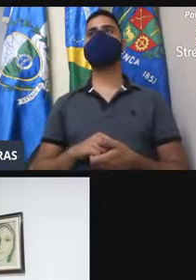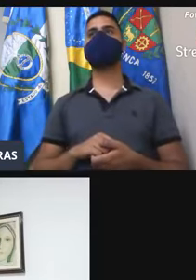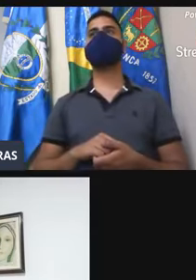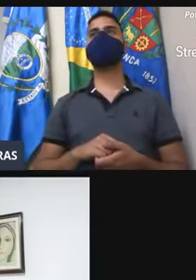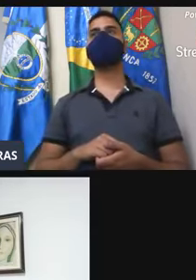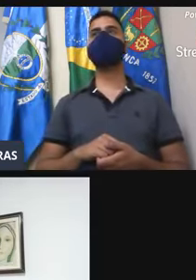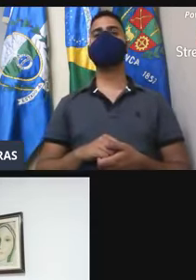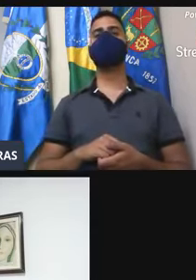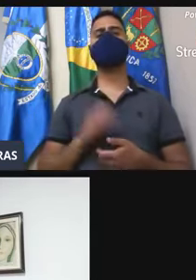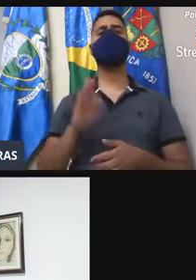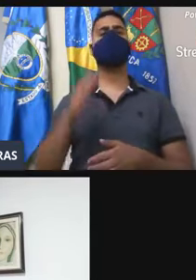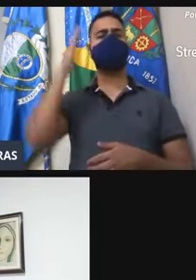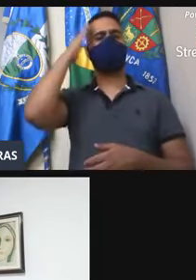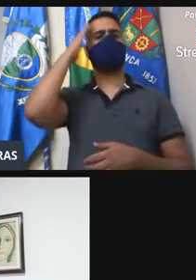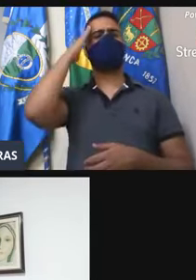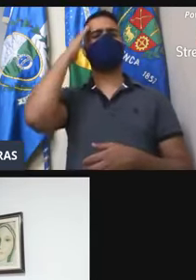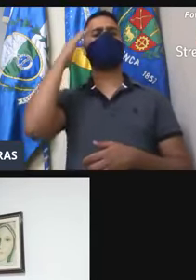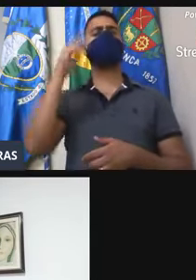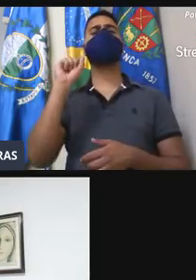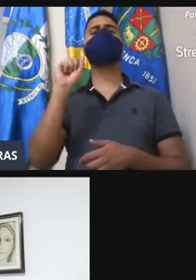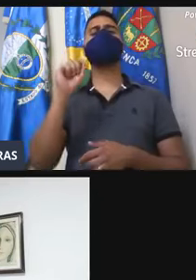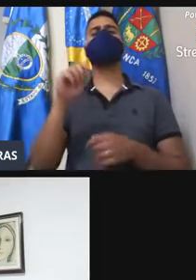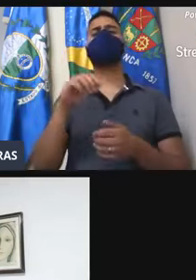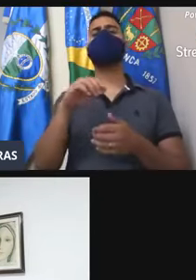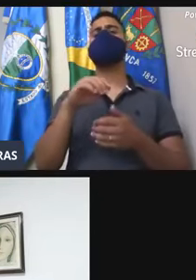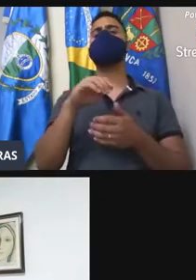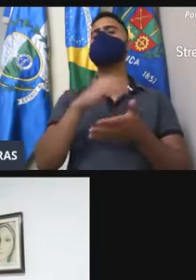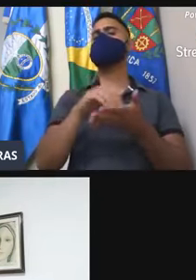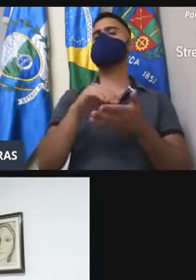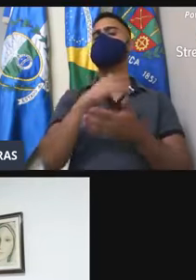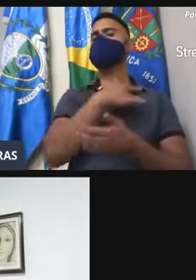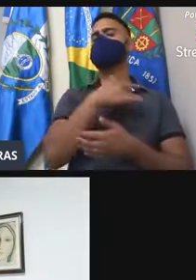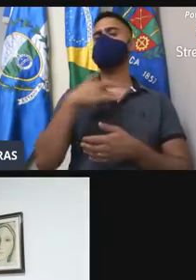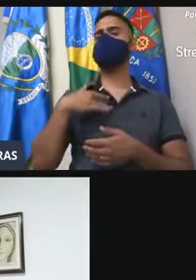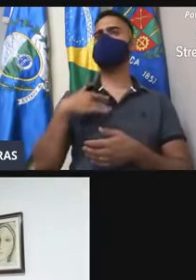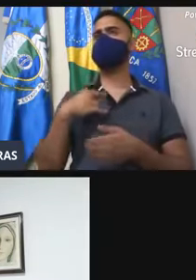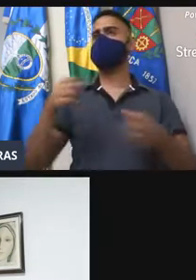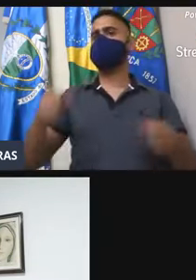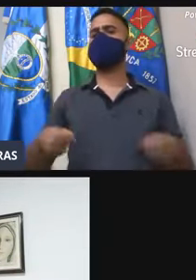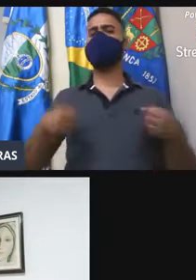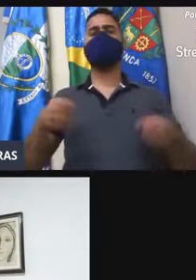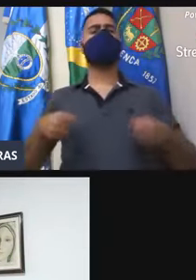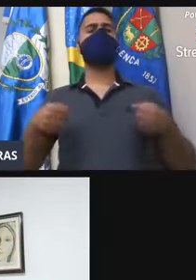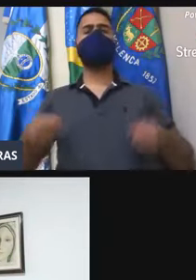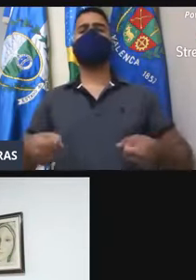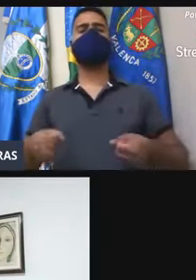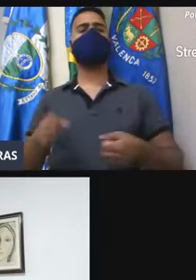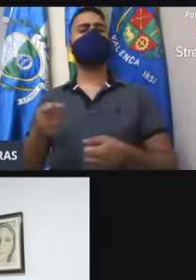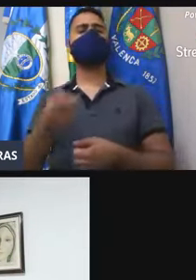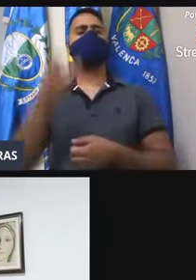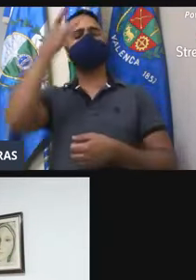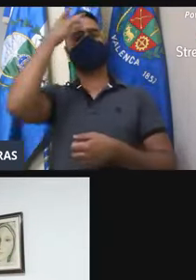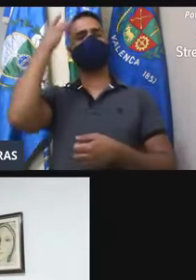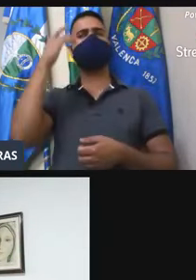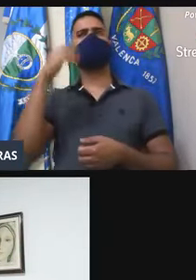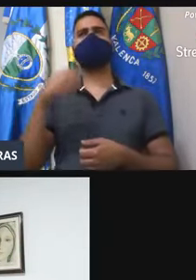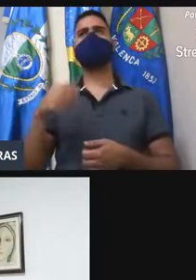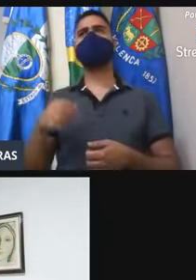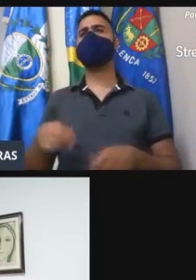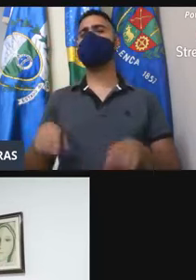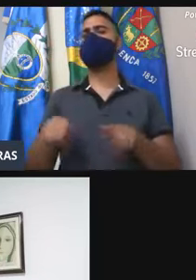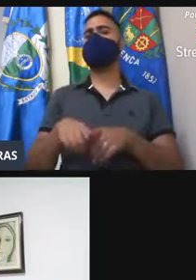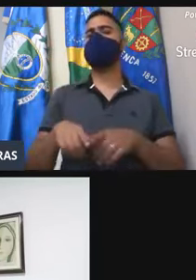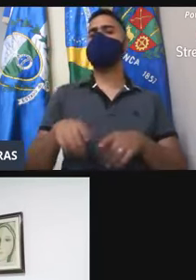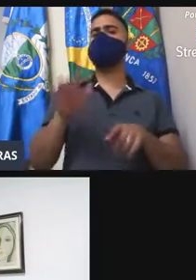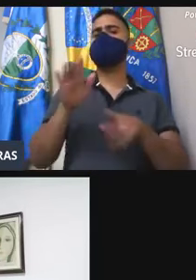sabia que era faz parte da Secretaria de Saúde. Eu acho cadeira de roda, gente. Quantas pessoas que me pedem cadeira de roda, andador,